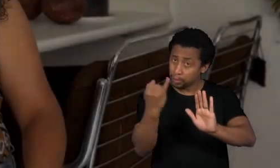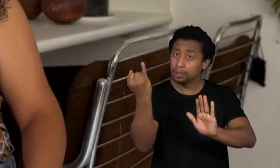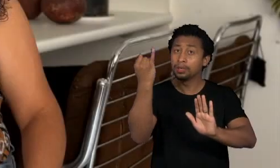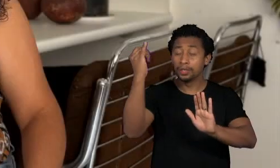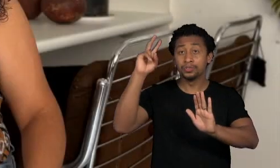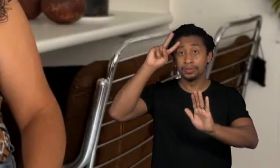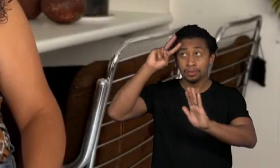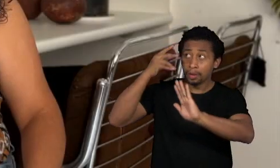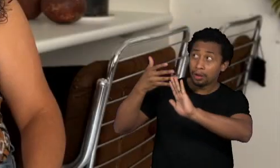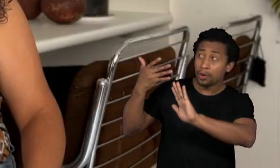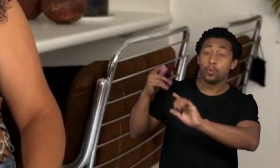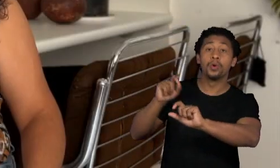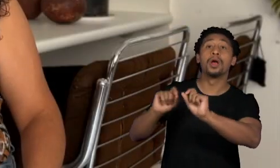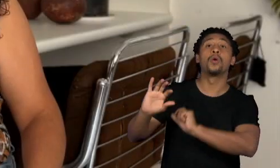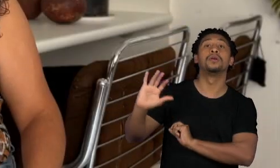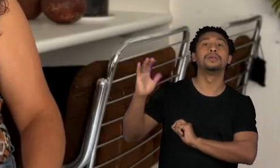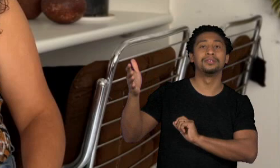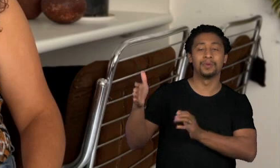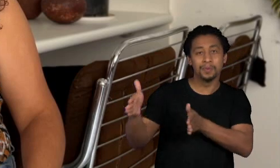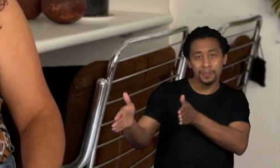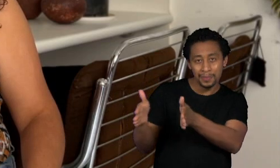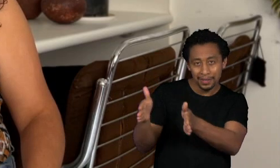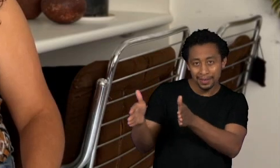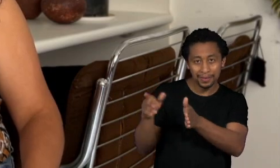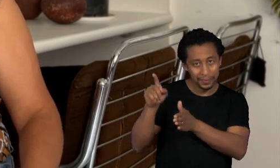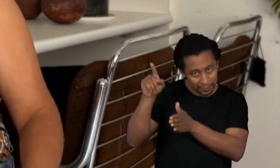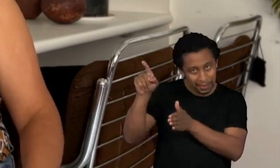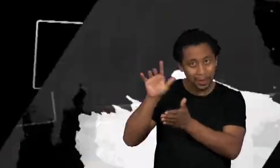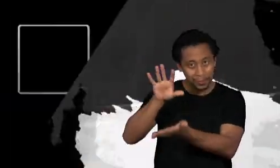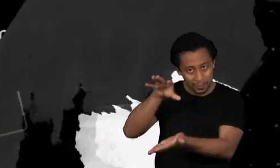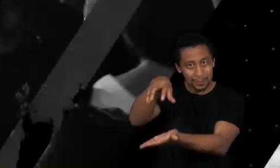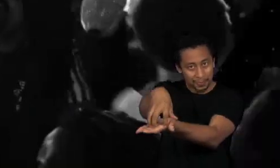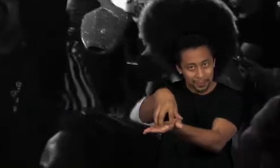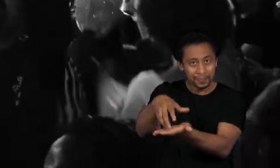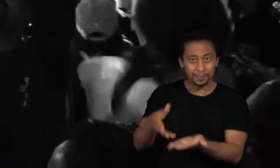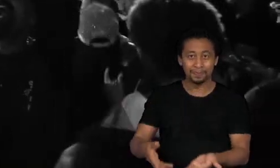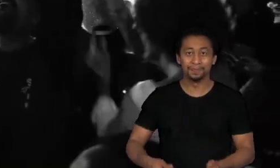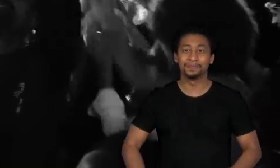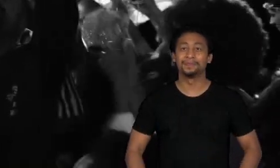dessa ocupação, desse povoamento, dessa região central da cidade.